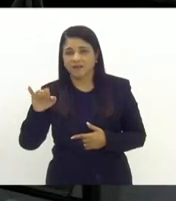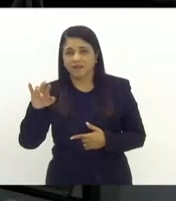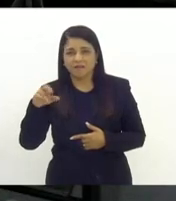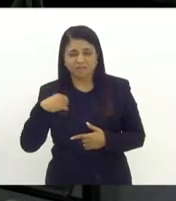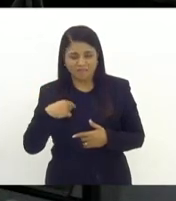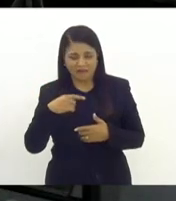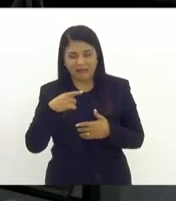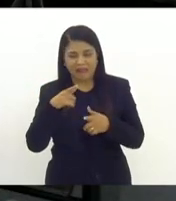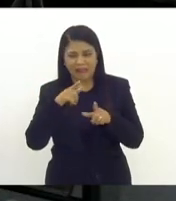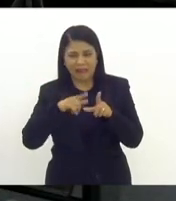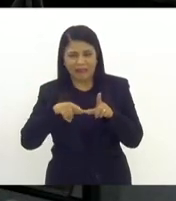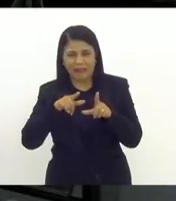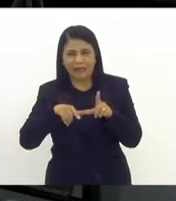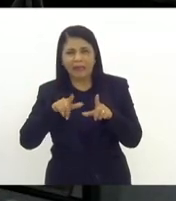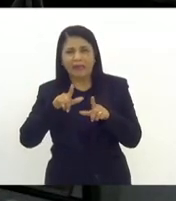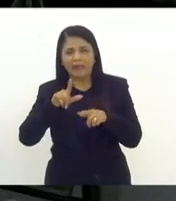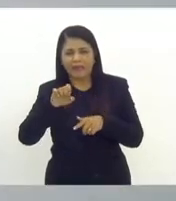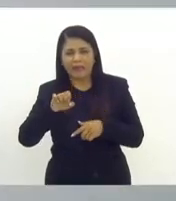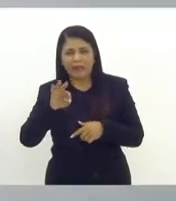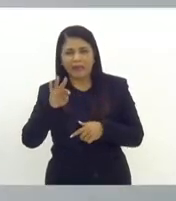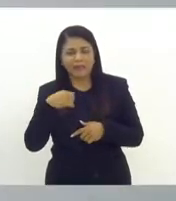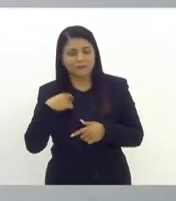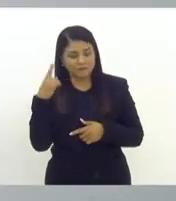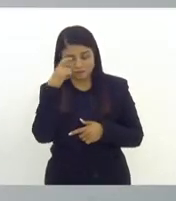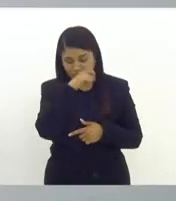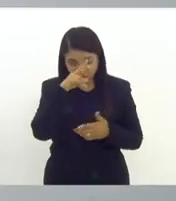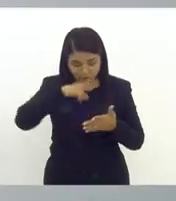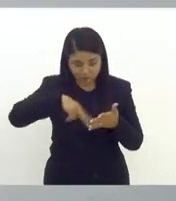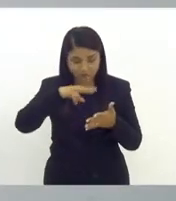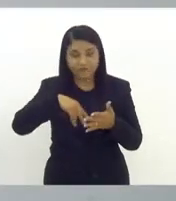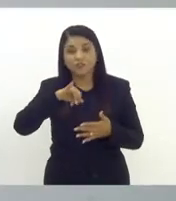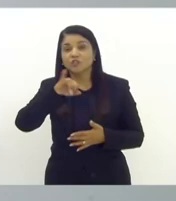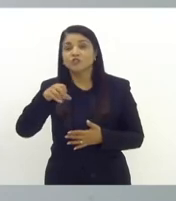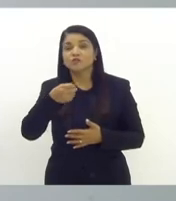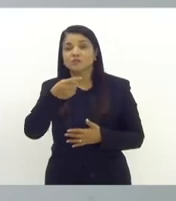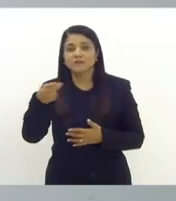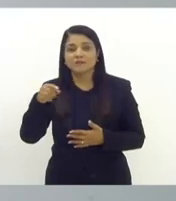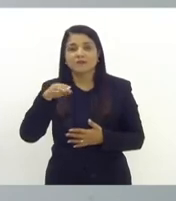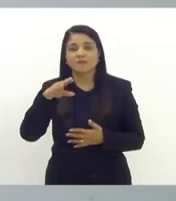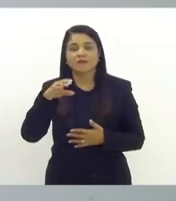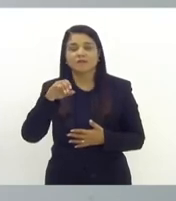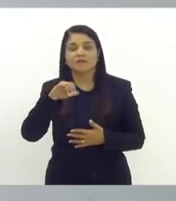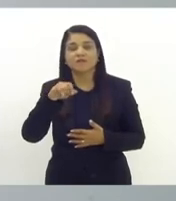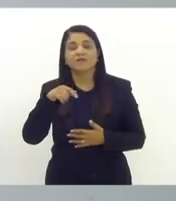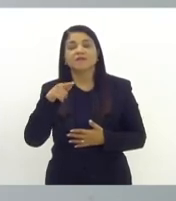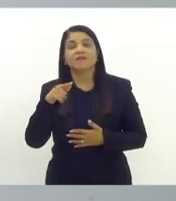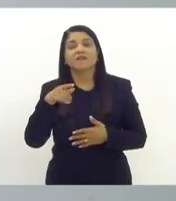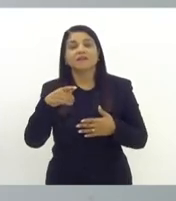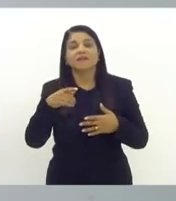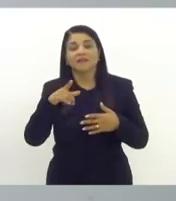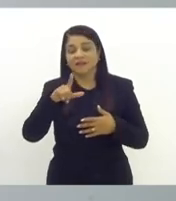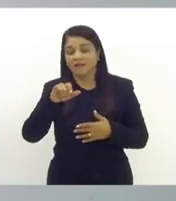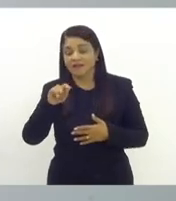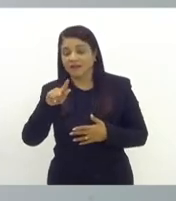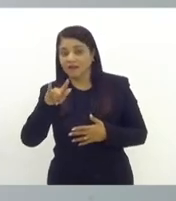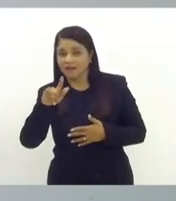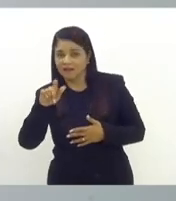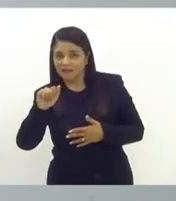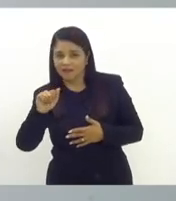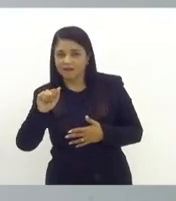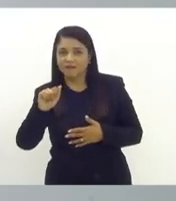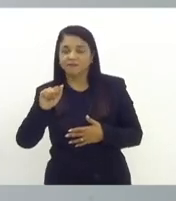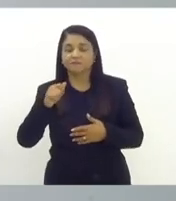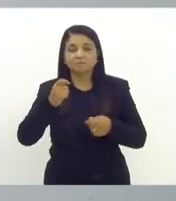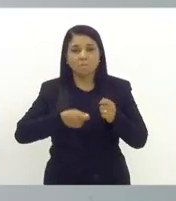não tem que decifrar José Jorge presidente da ligas e blocos e bandas Valéria